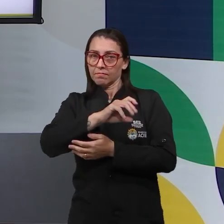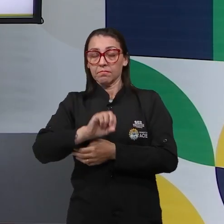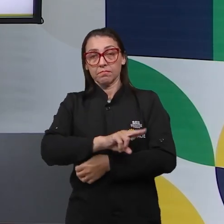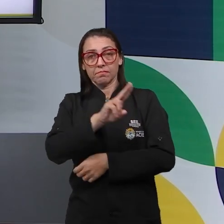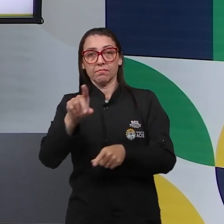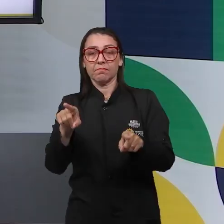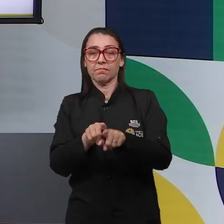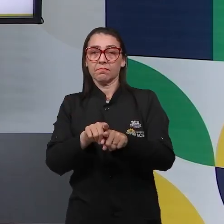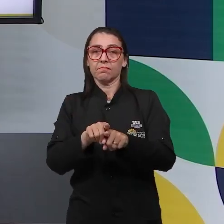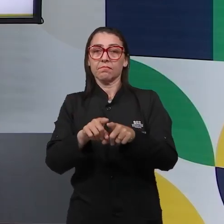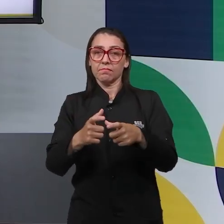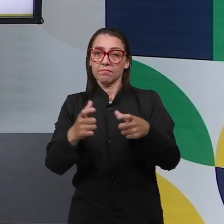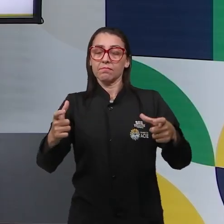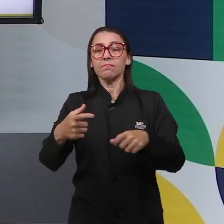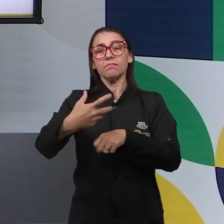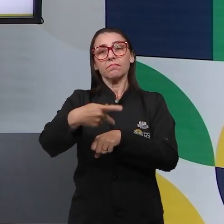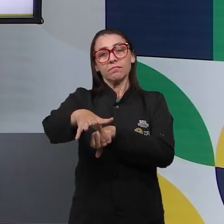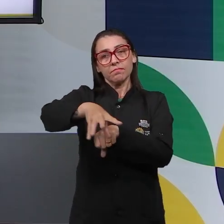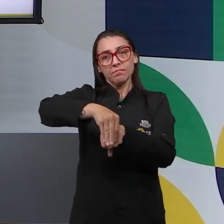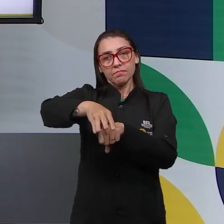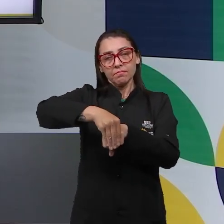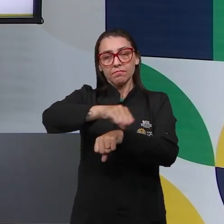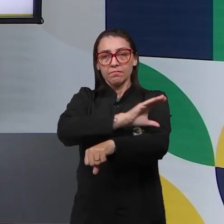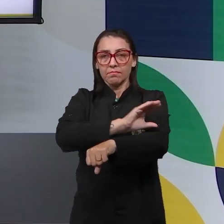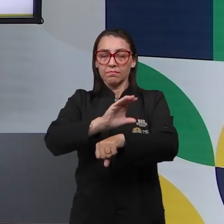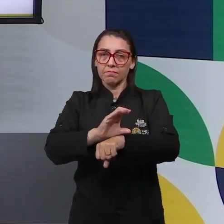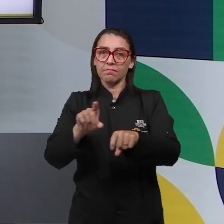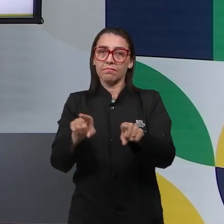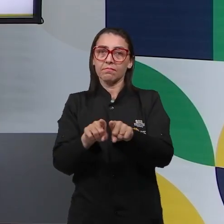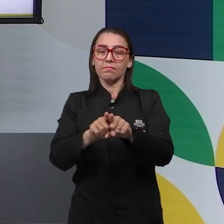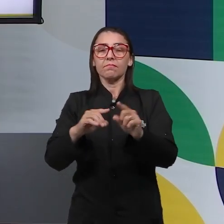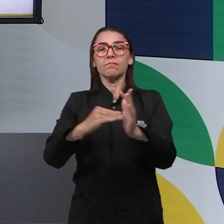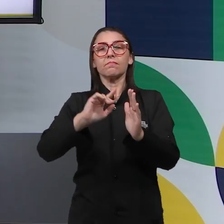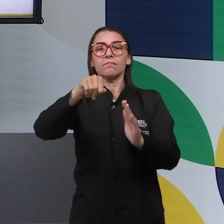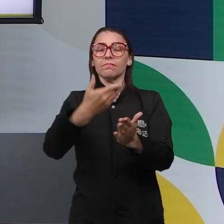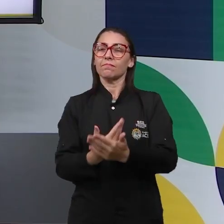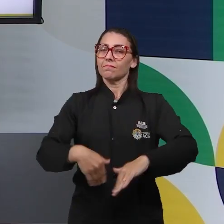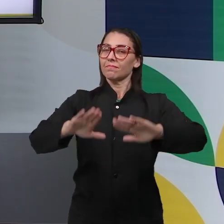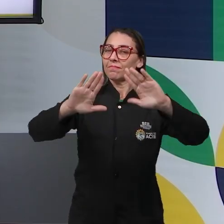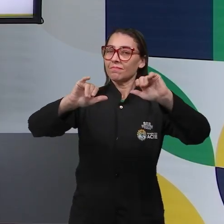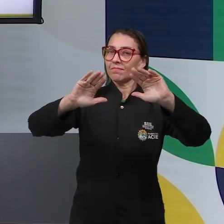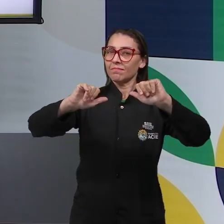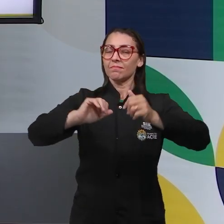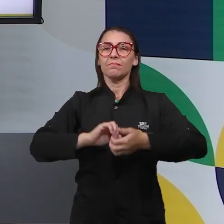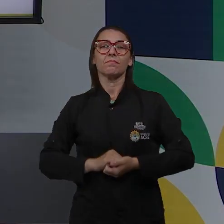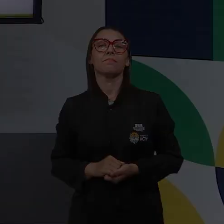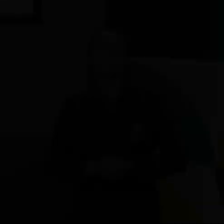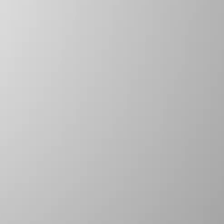mesmo de ampliar aí o seu repertório cultural. Até nossa próxima aula. Adiós!